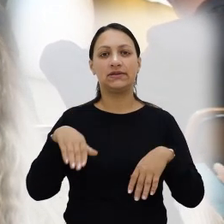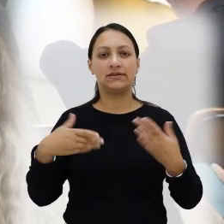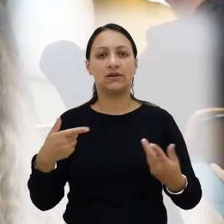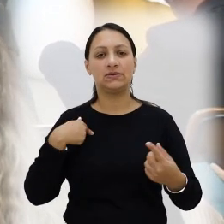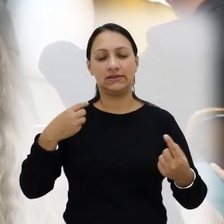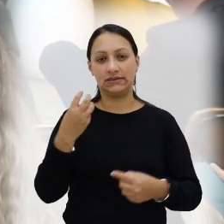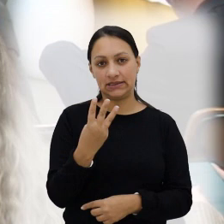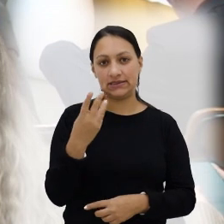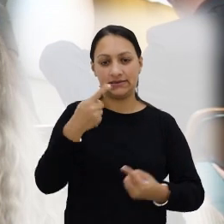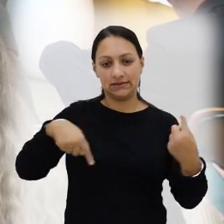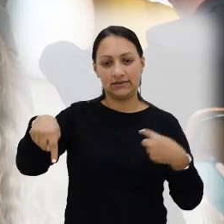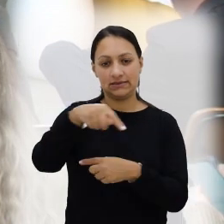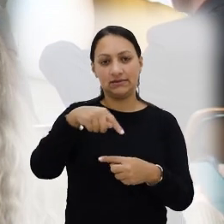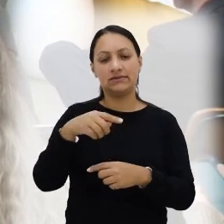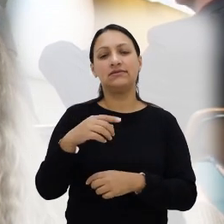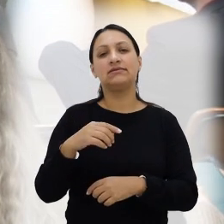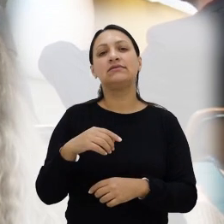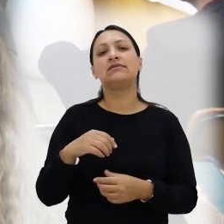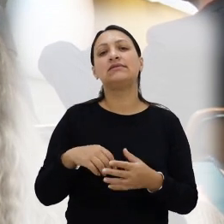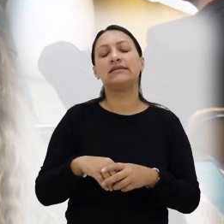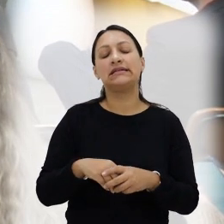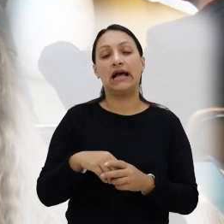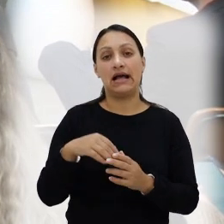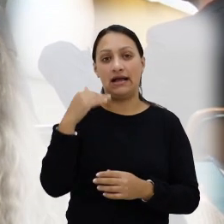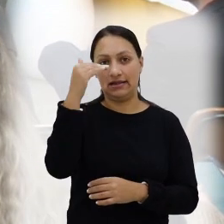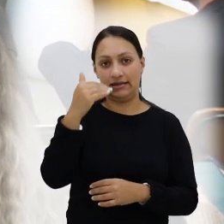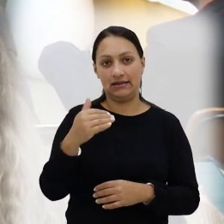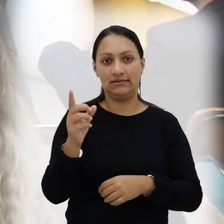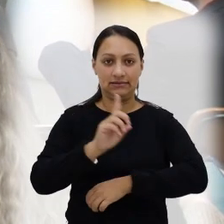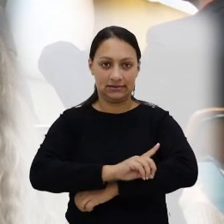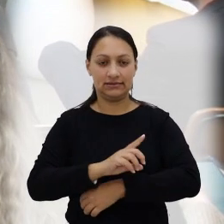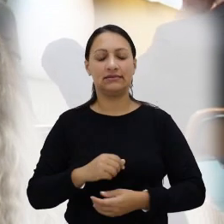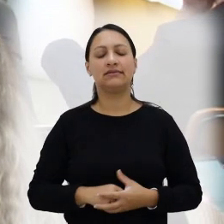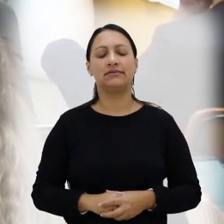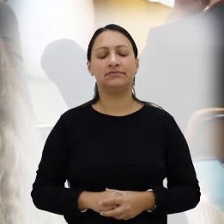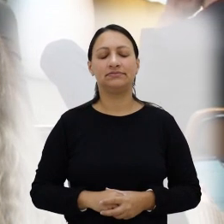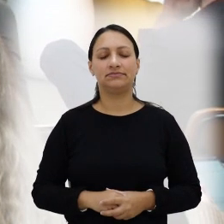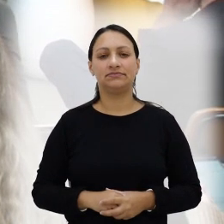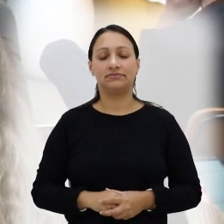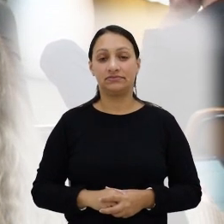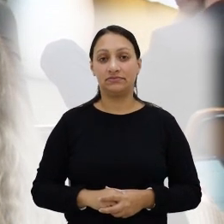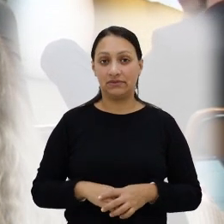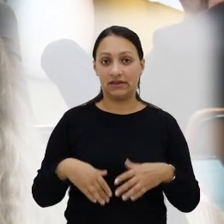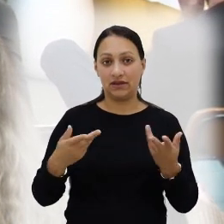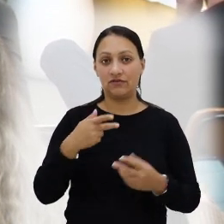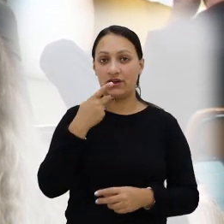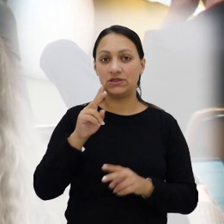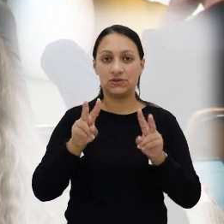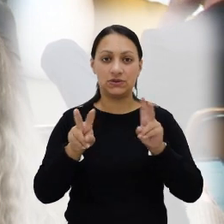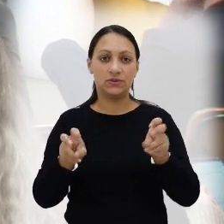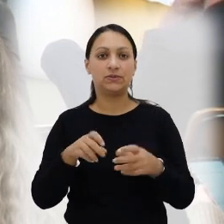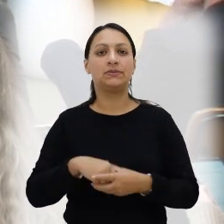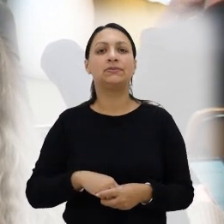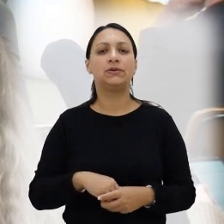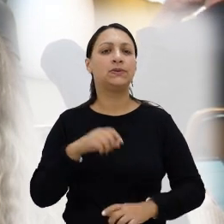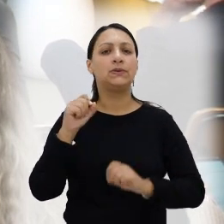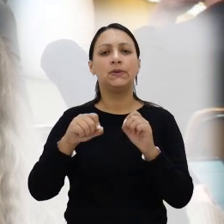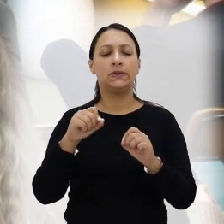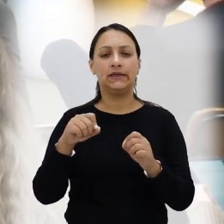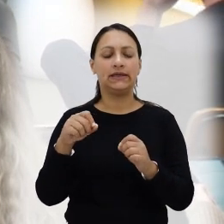ciclos, 27/7, 5/9 e 31/10. E aí a gente fala, então, sobre o que a gente